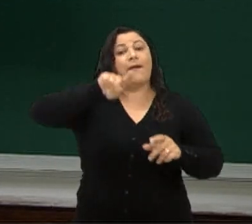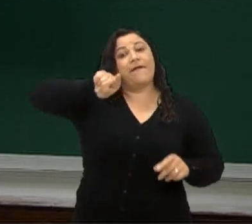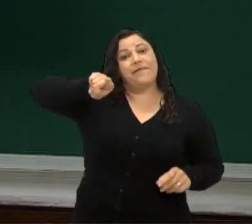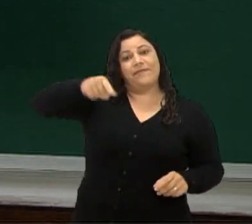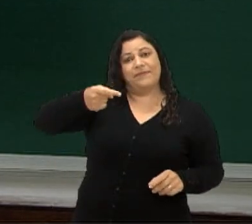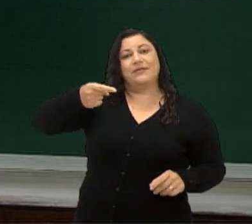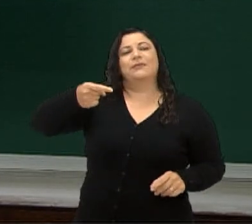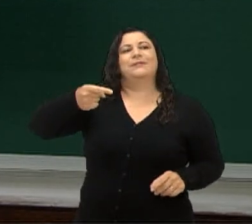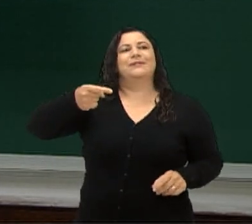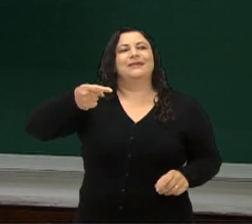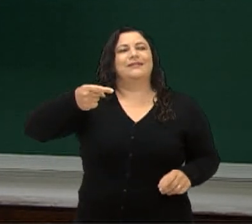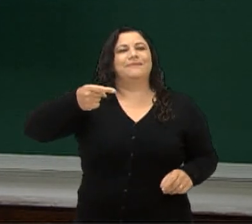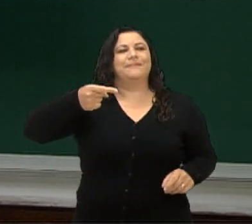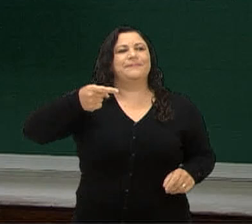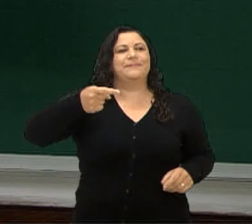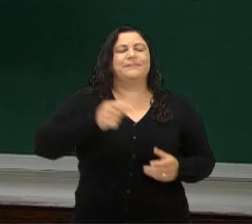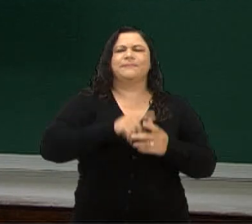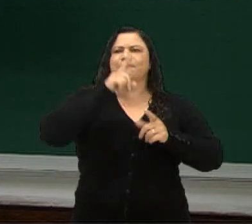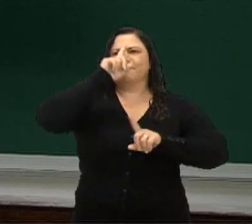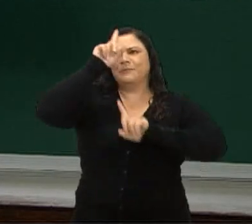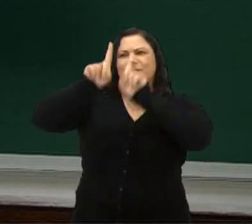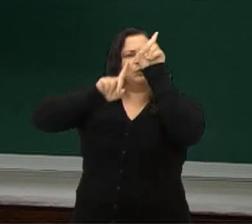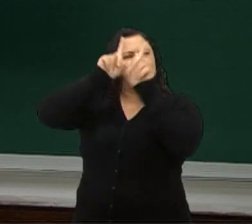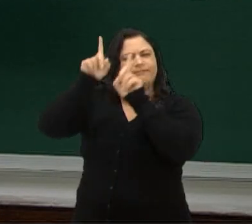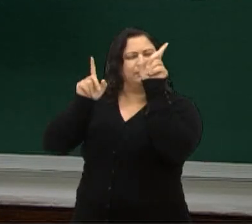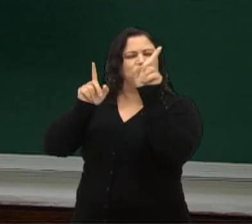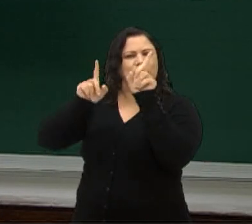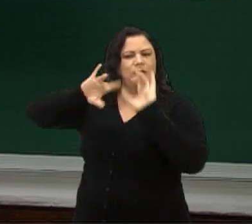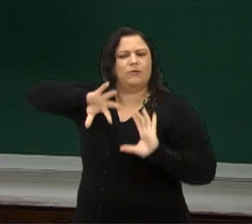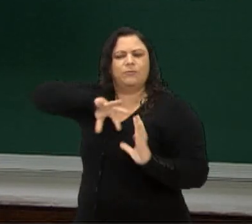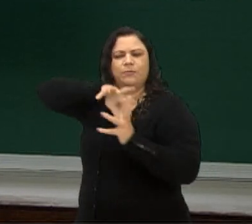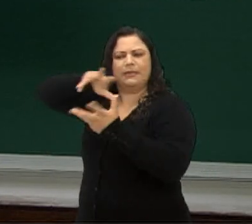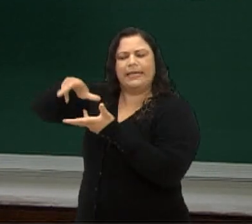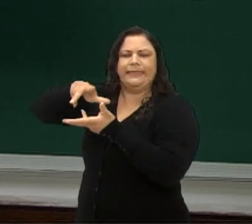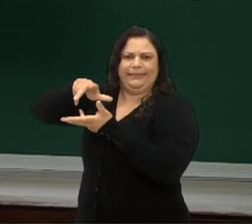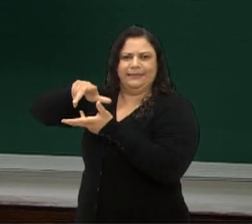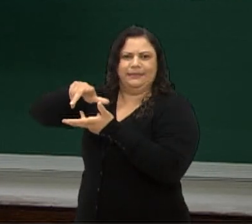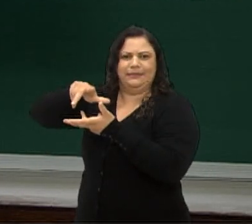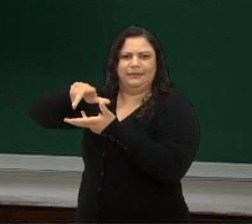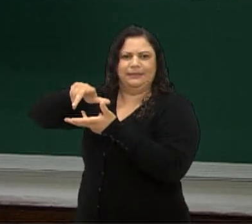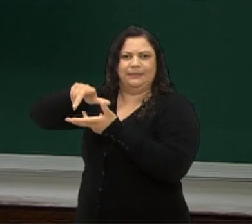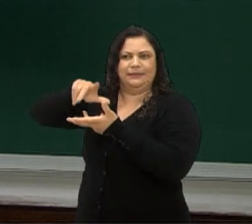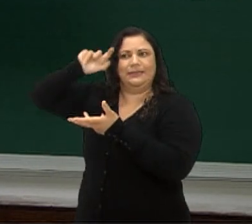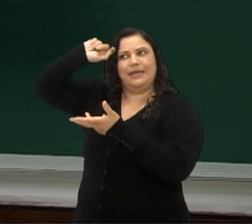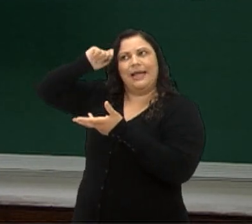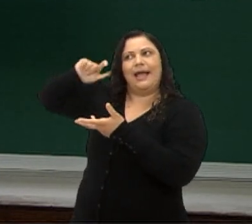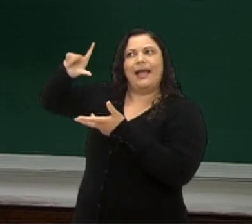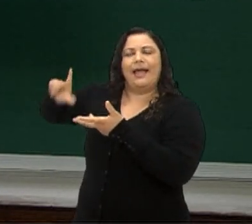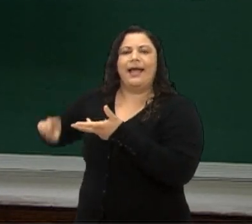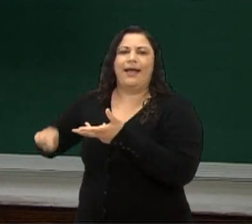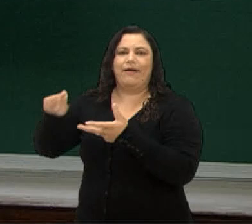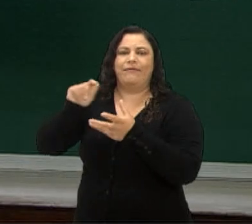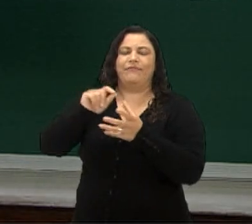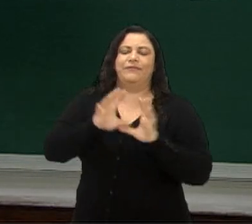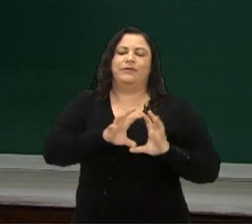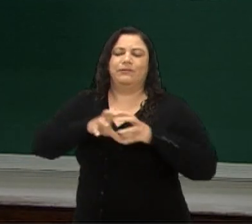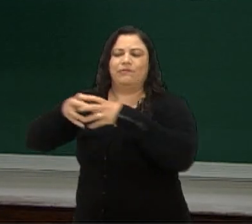o fictício país africano isolado do resto do mundo explica qual palavrinha que está aqui? Explica a